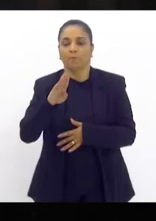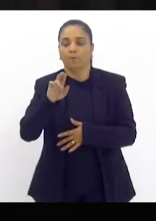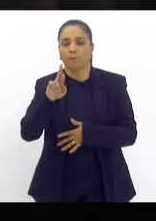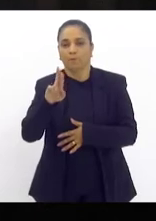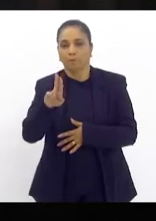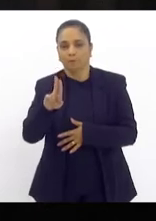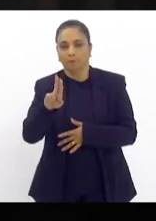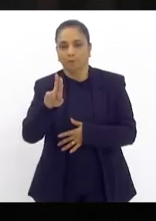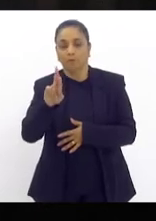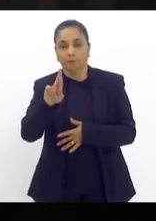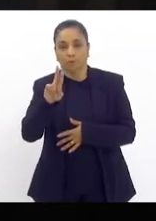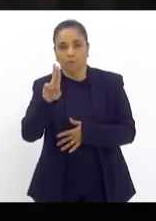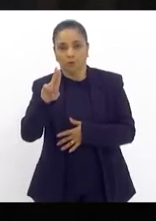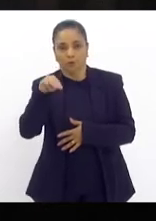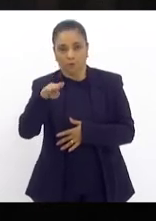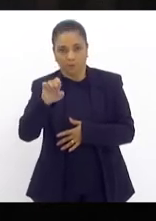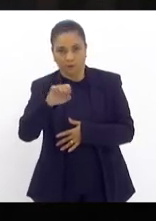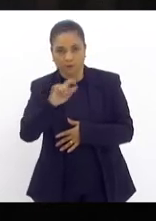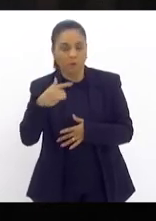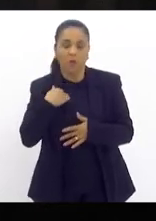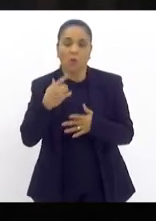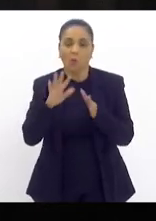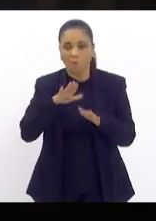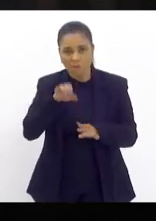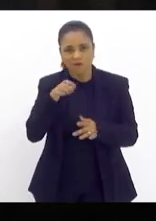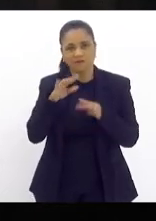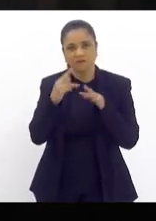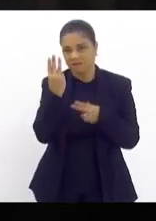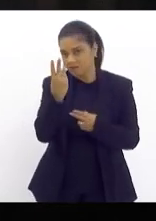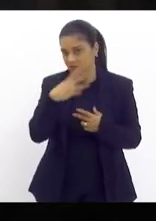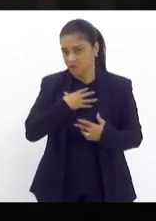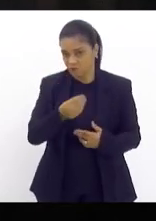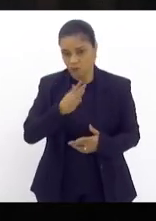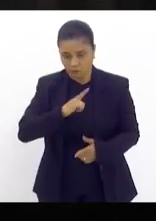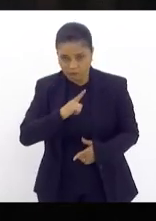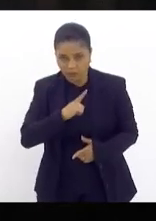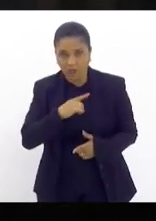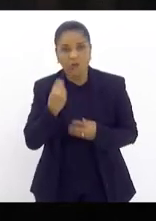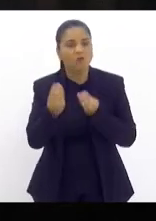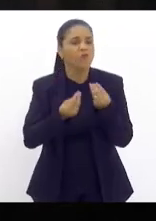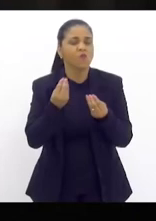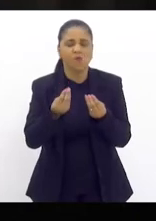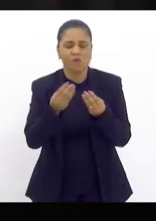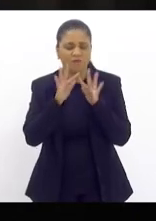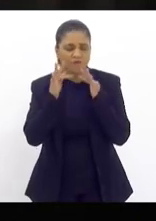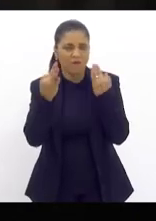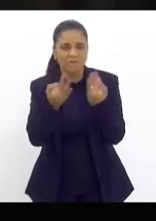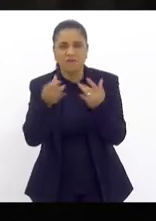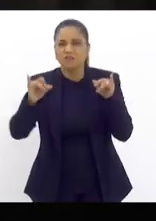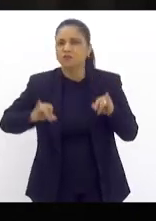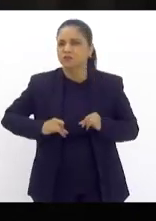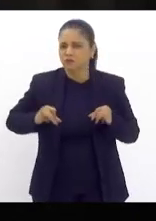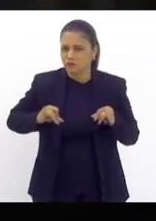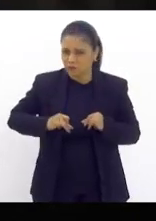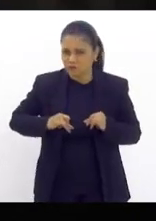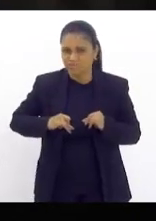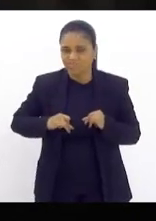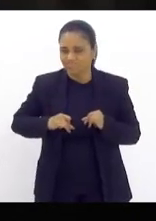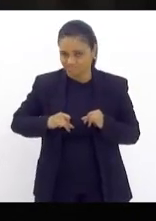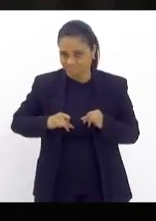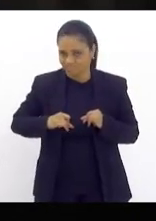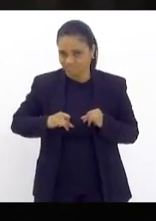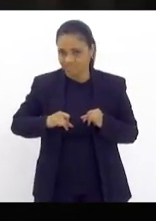consigo mensurar a dor dessas famílias diante de tanta crueldade. É urgente que as